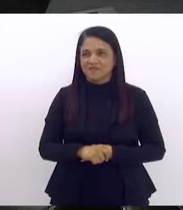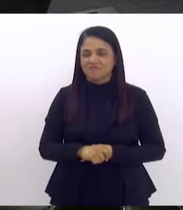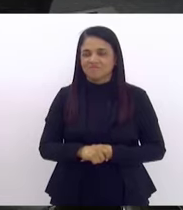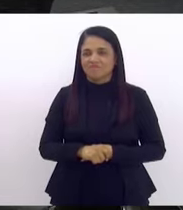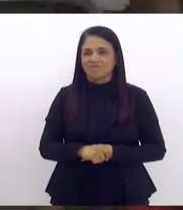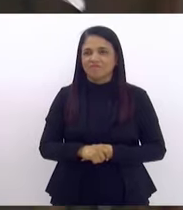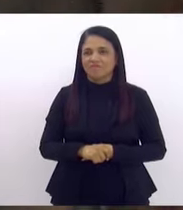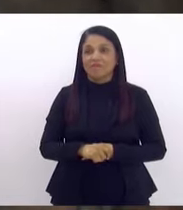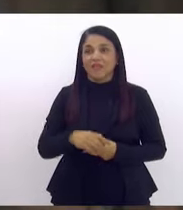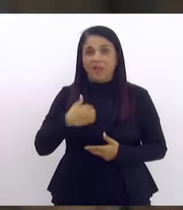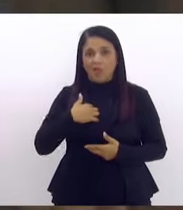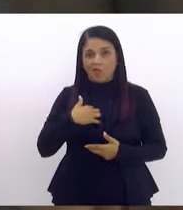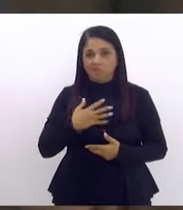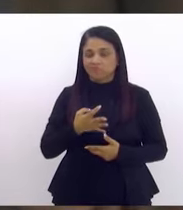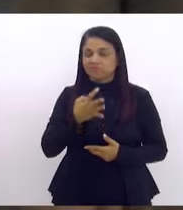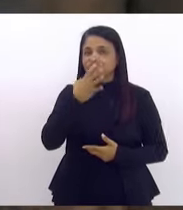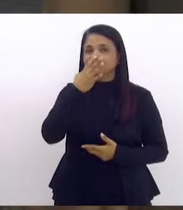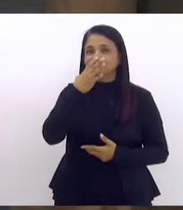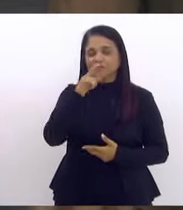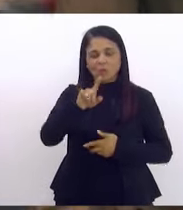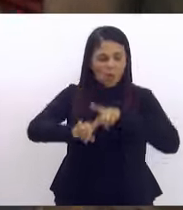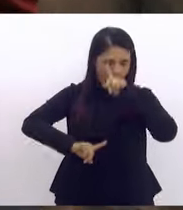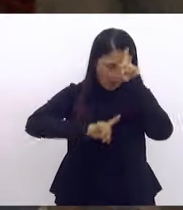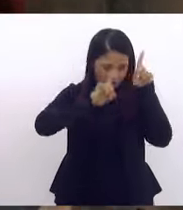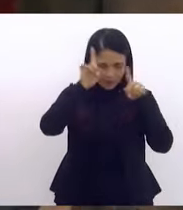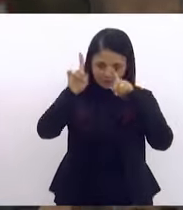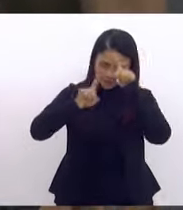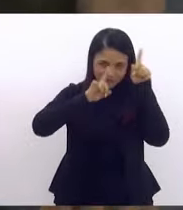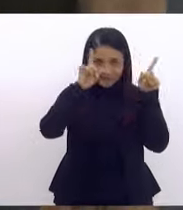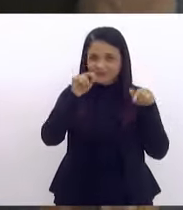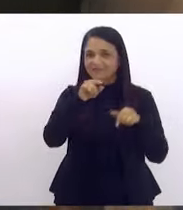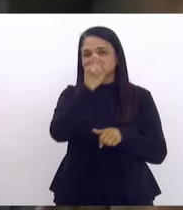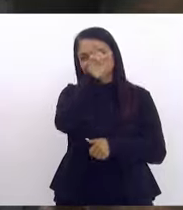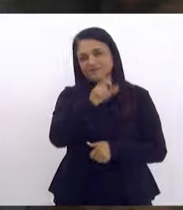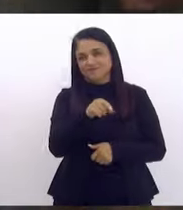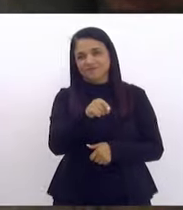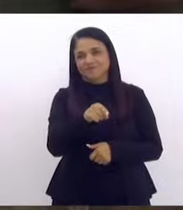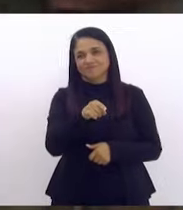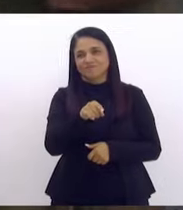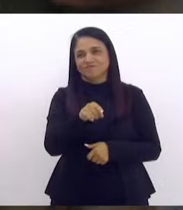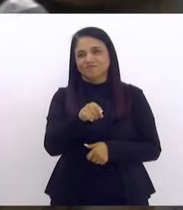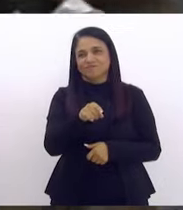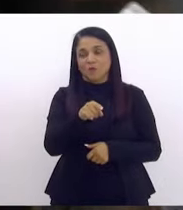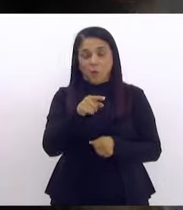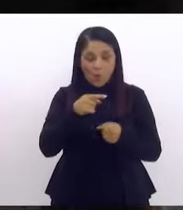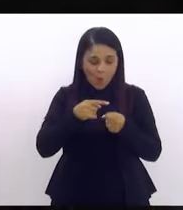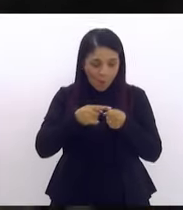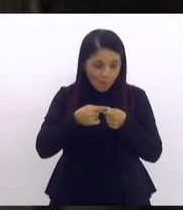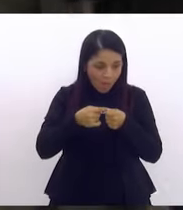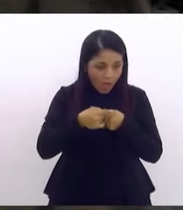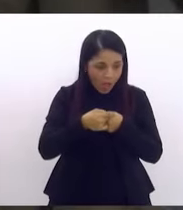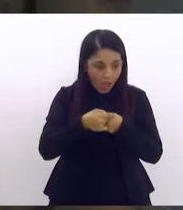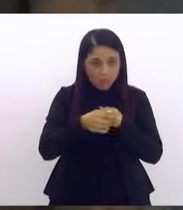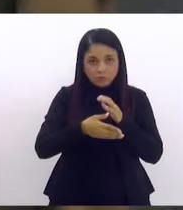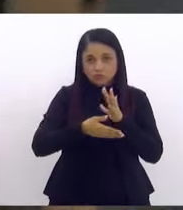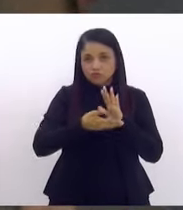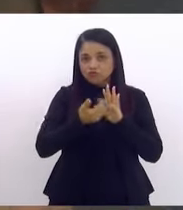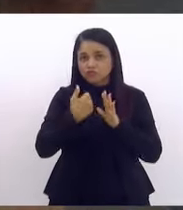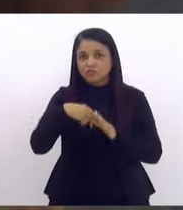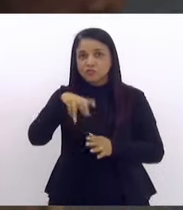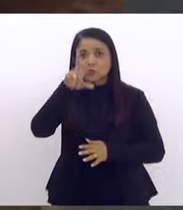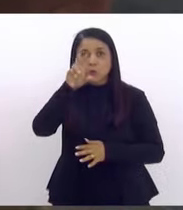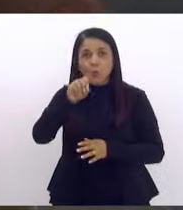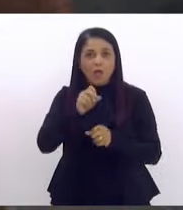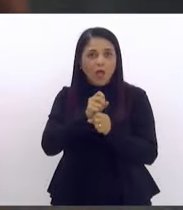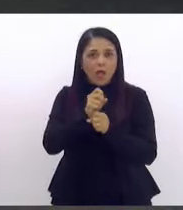Eu fico encantado com a vossa criatividade. Vossa Excelência está querendo tirar um bairro inteiro da cidade, 50 anos